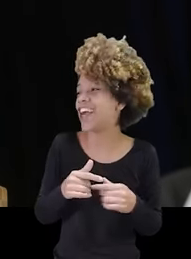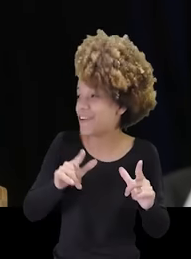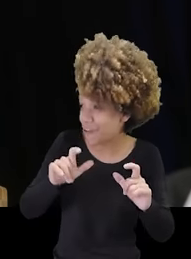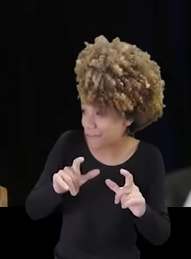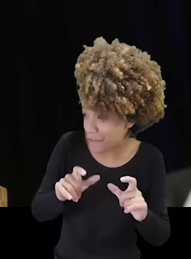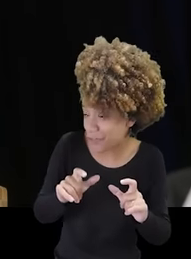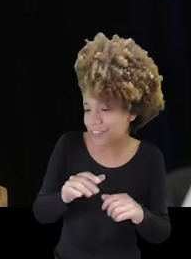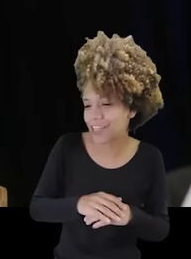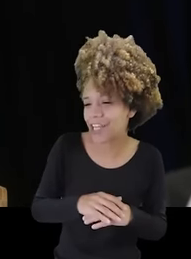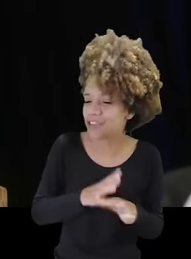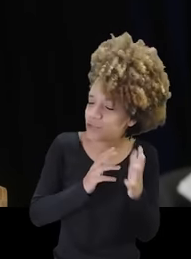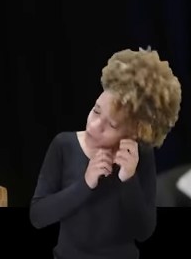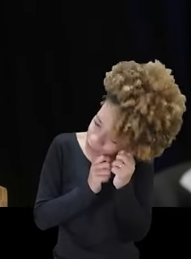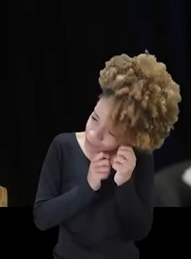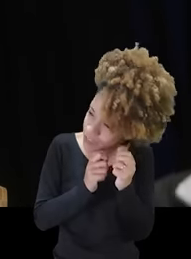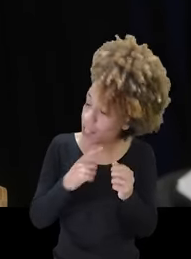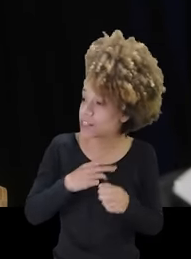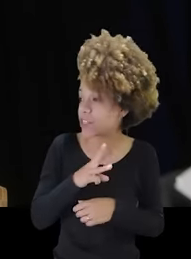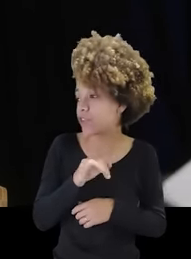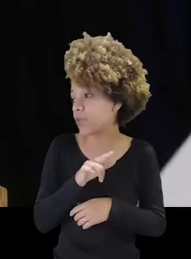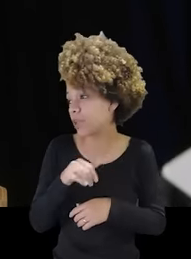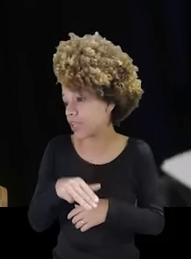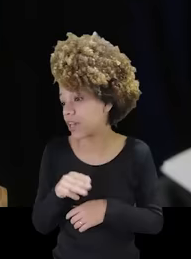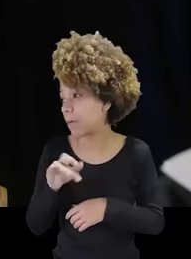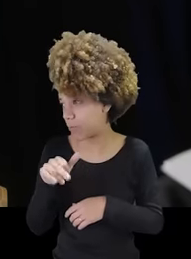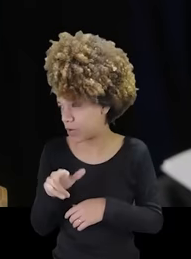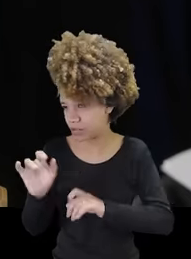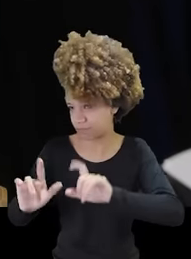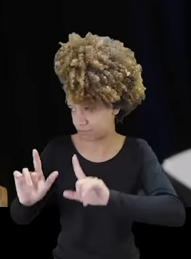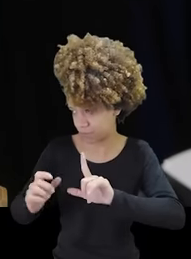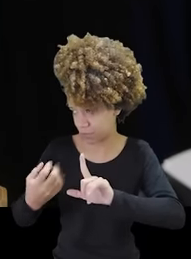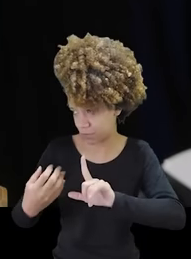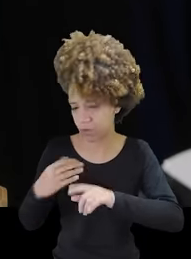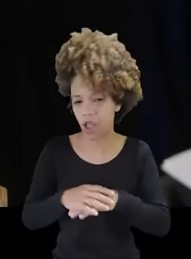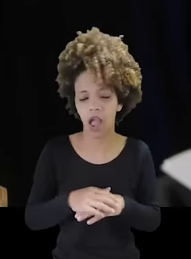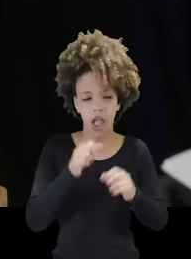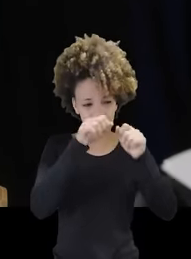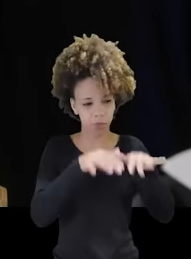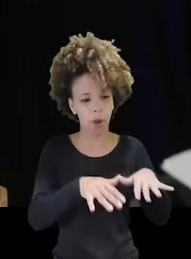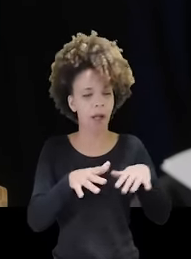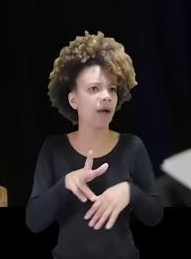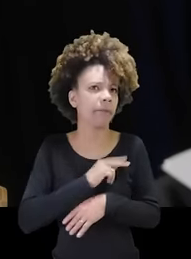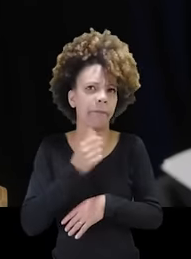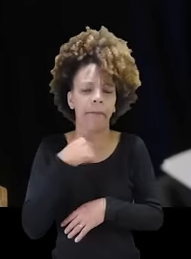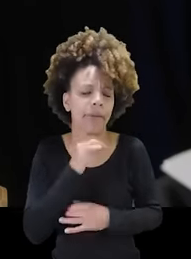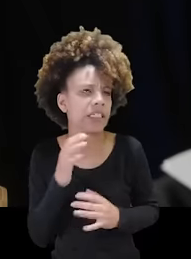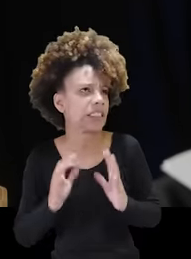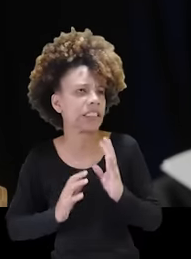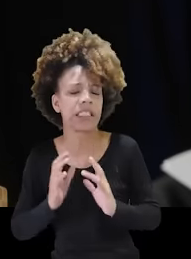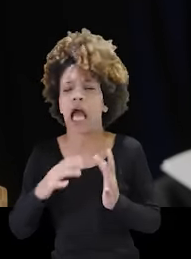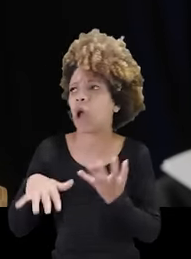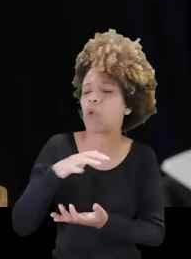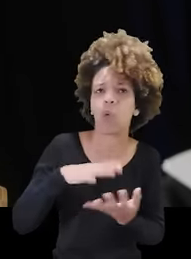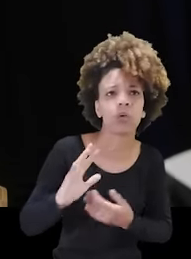eu tirei uma foto de um que tava dormindo quando teve o William Bonner falando assim as guerras vai é as bombas minha mãe meu Deus que tá rolando